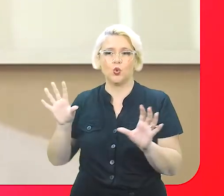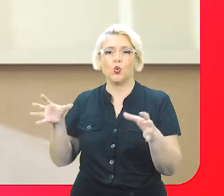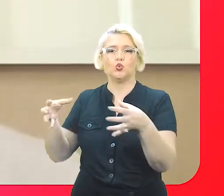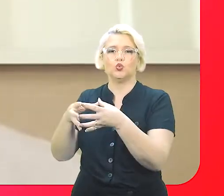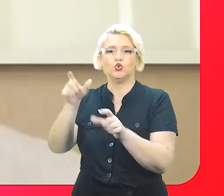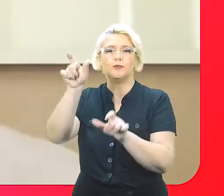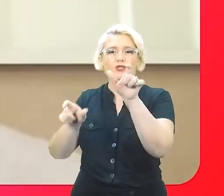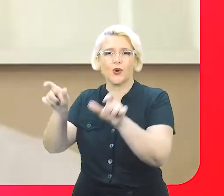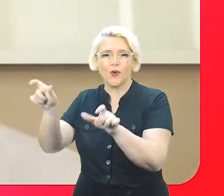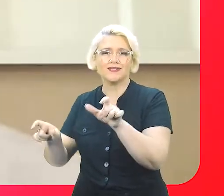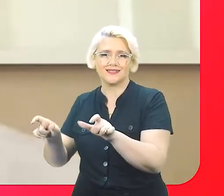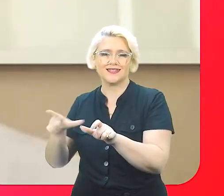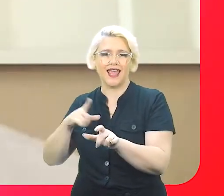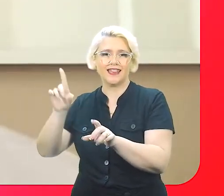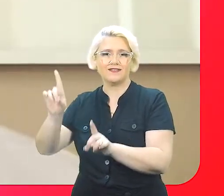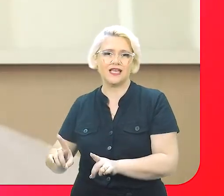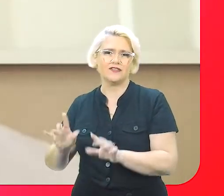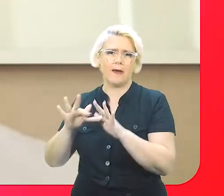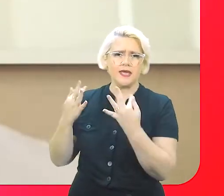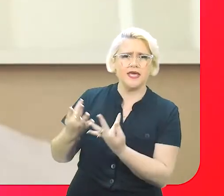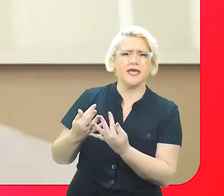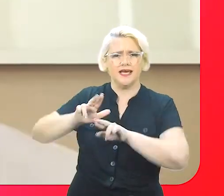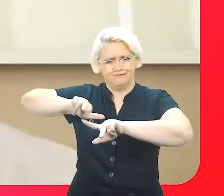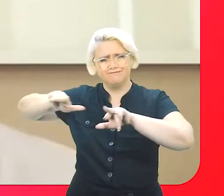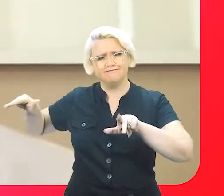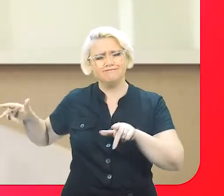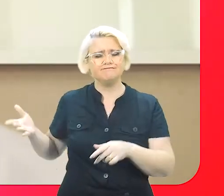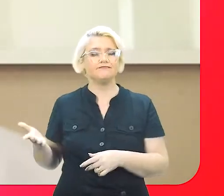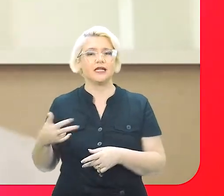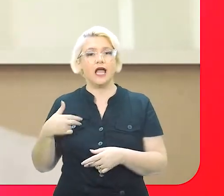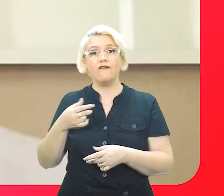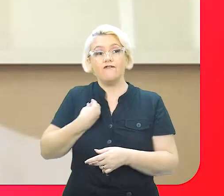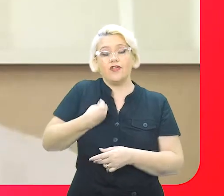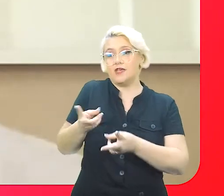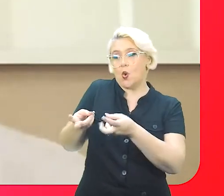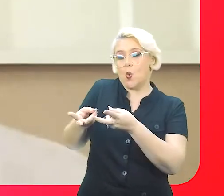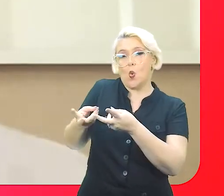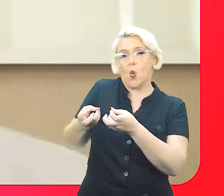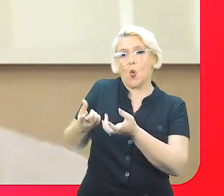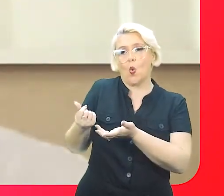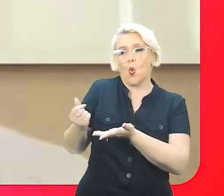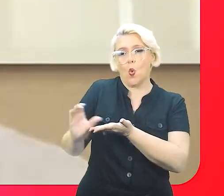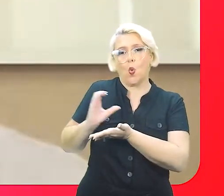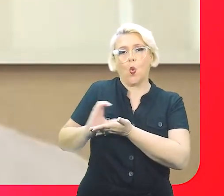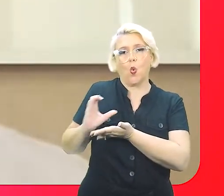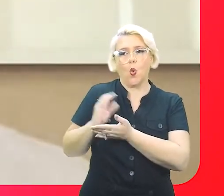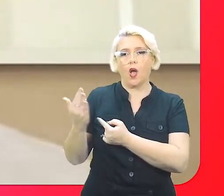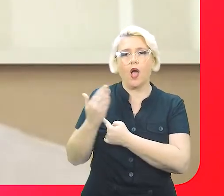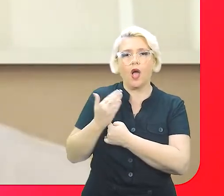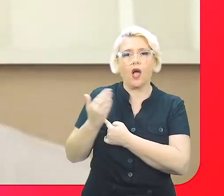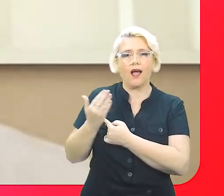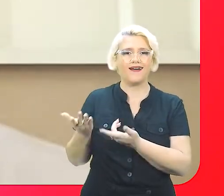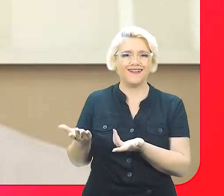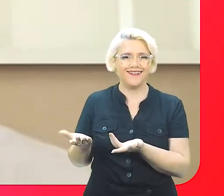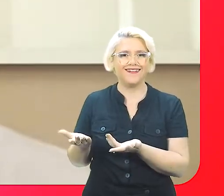conjunto de pessoas, pais, etc., né, que garantem a